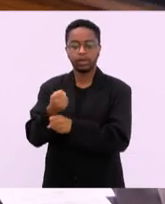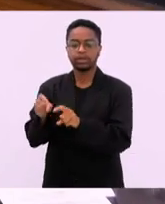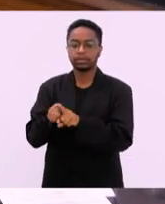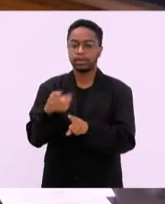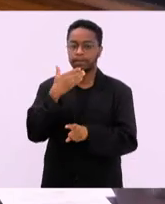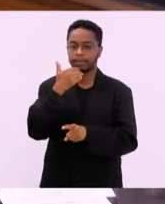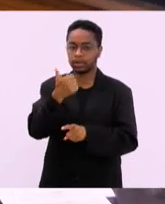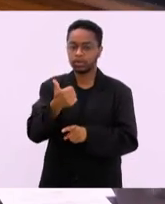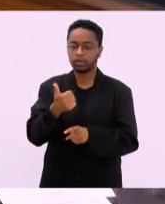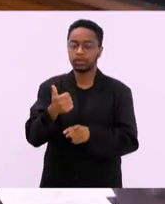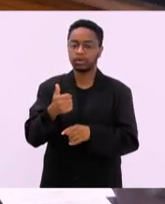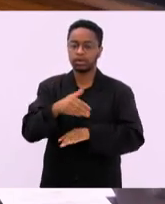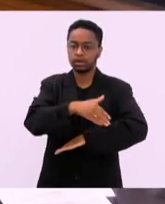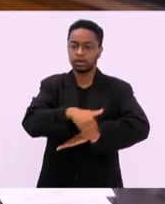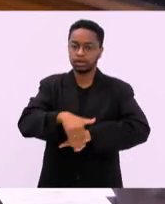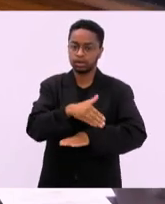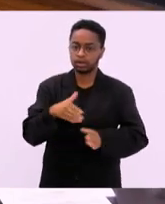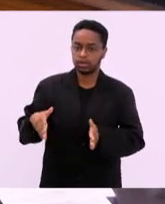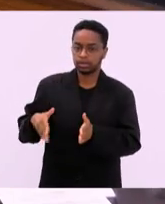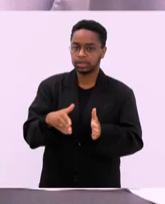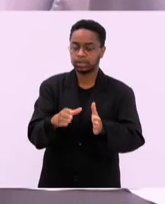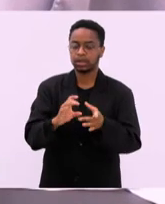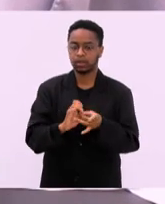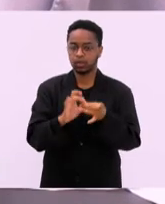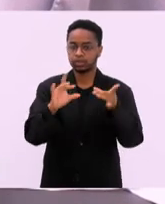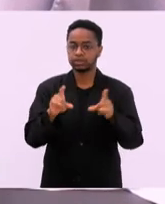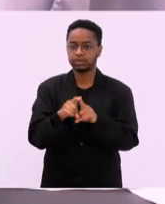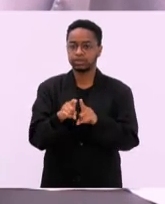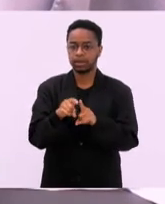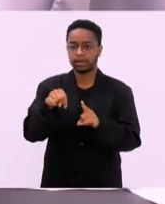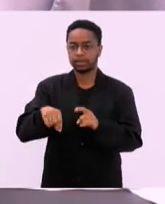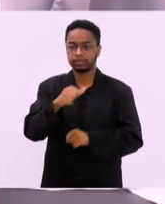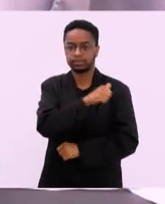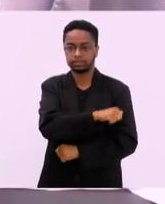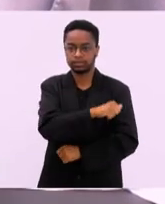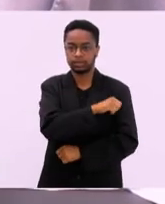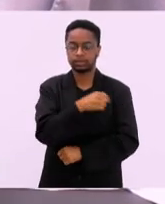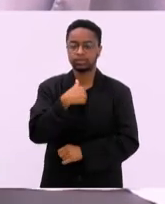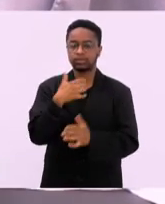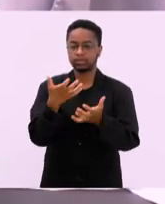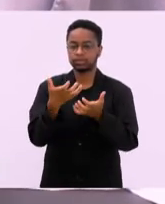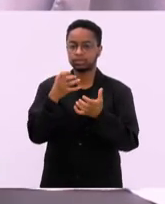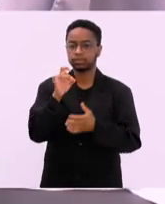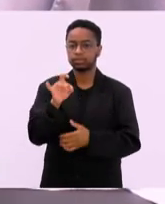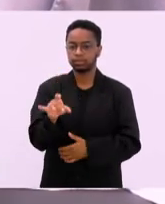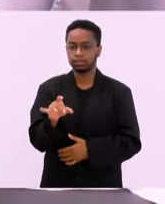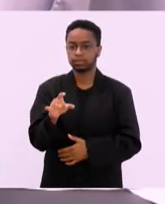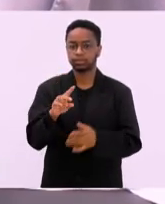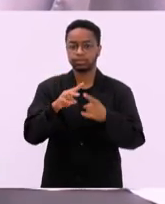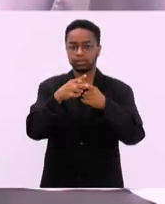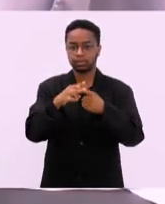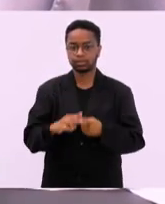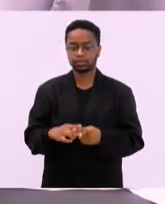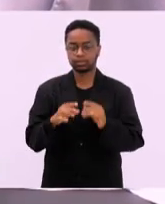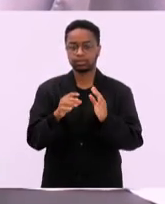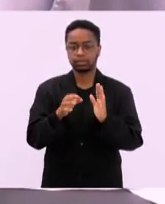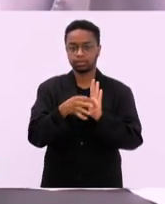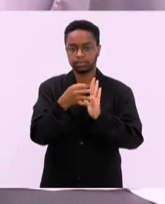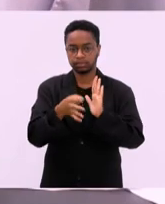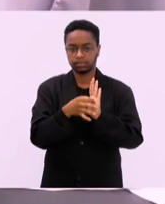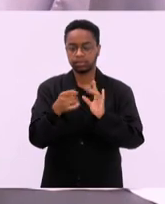sob concessão ou permissão no âmbito do Estado do Rio de Janeiro. Quero aqui apenas corrigir o parecer, que o que